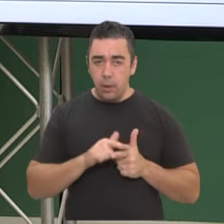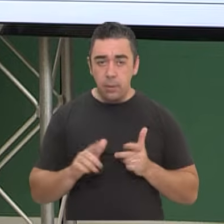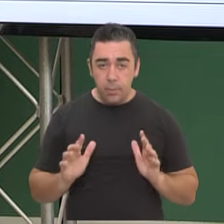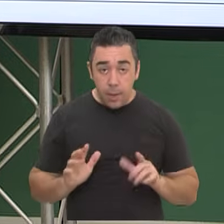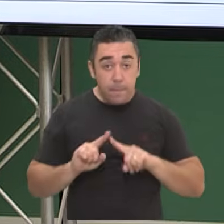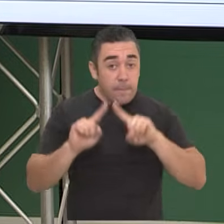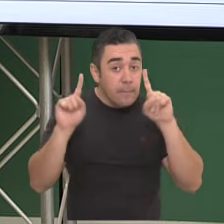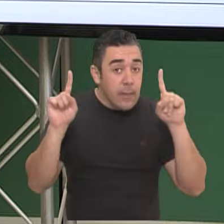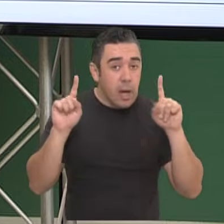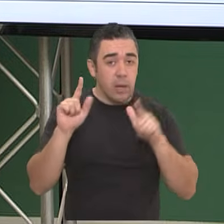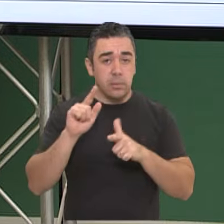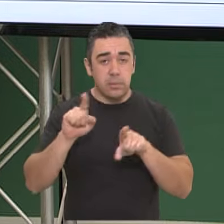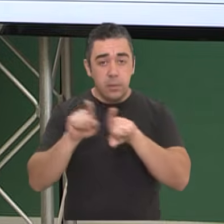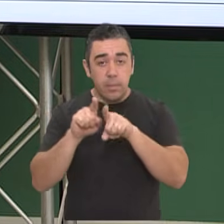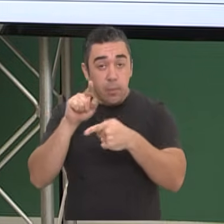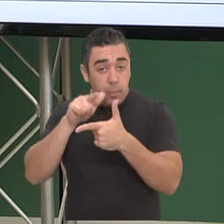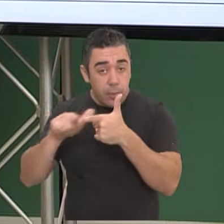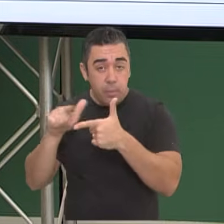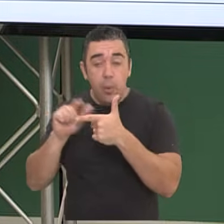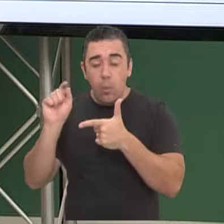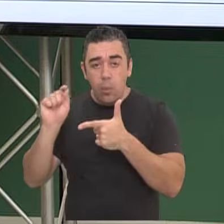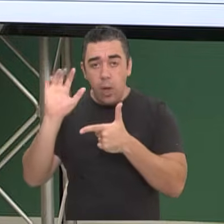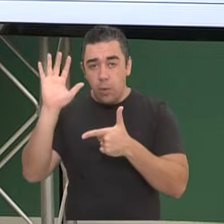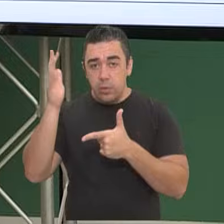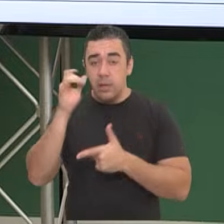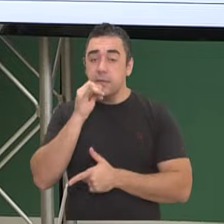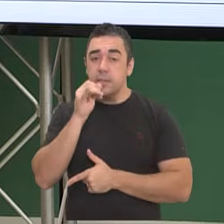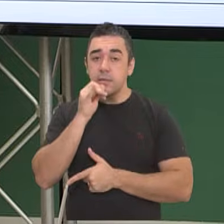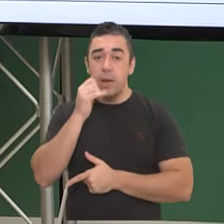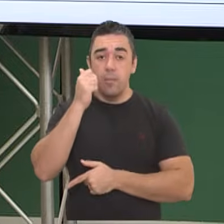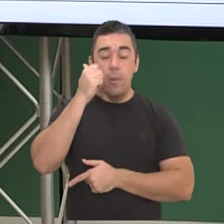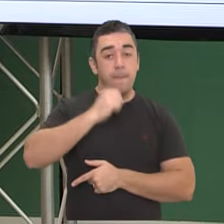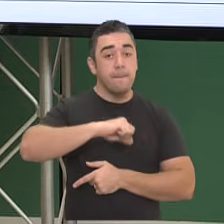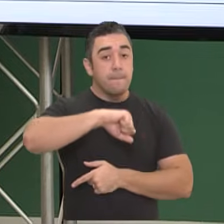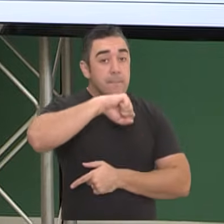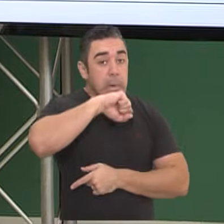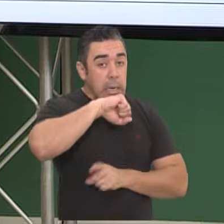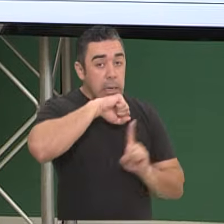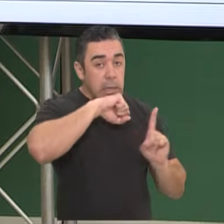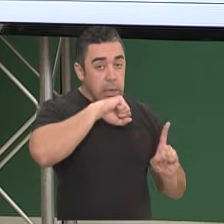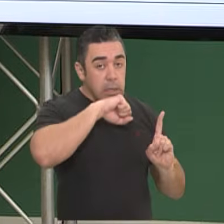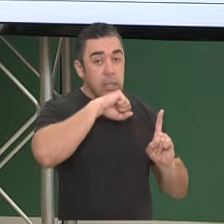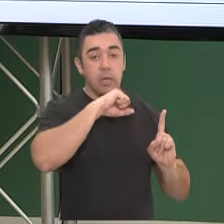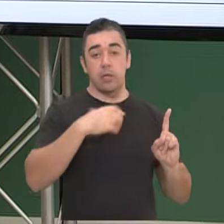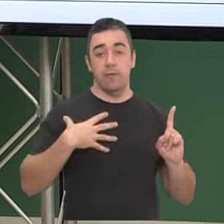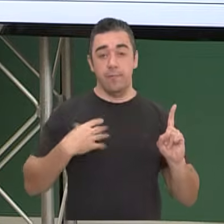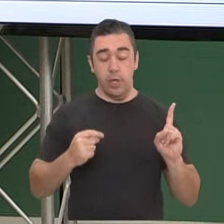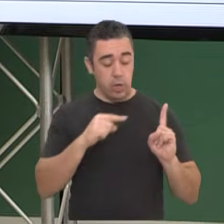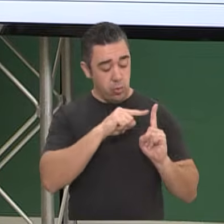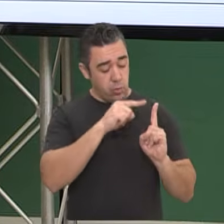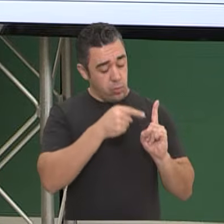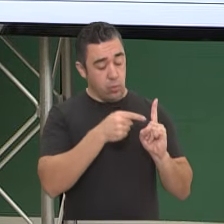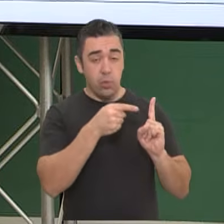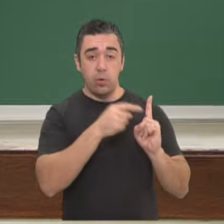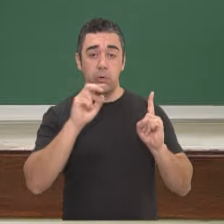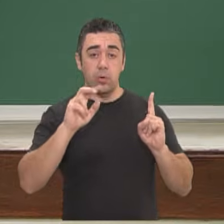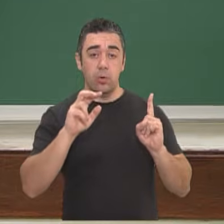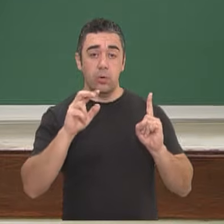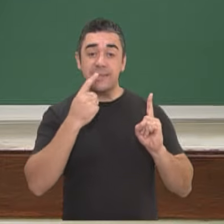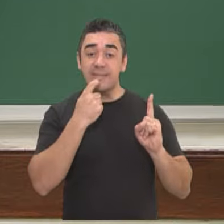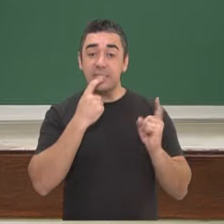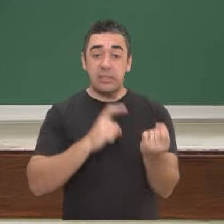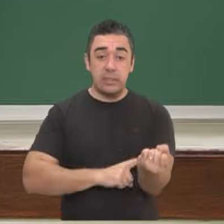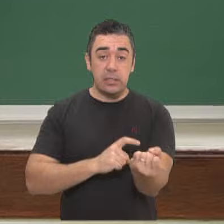isso também pode acontecer quando a gente está falando de mãe e filho, que o sangue é diferente para o fator RH. E quando